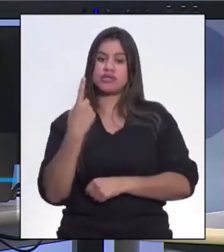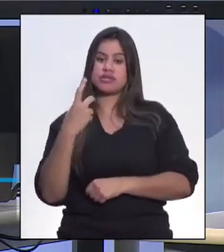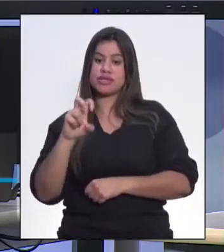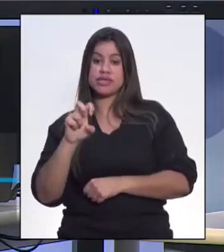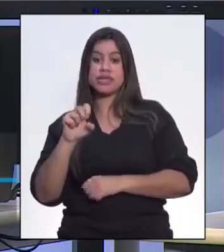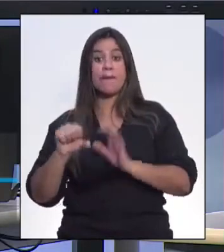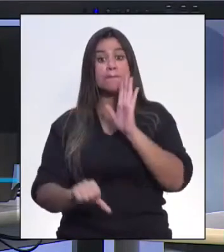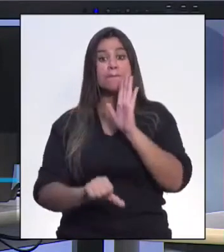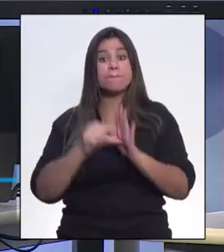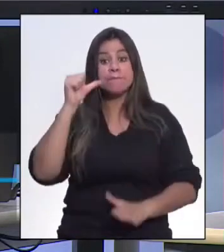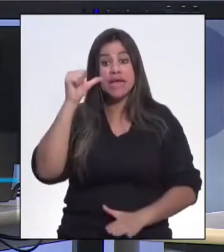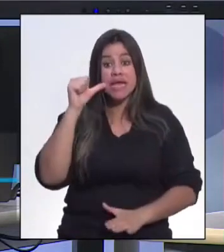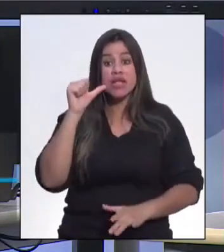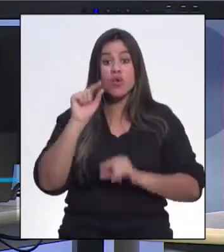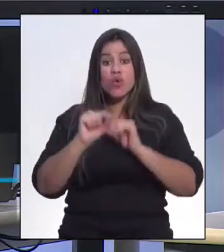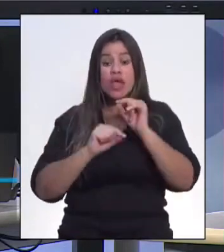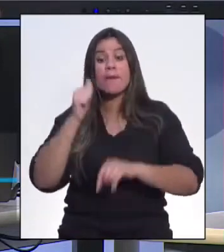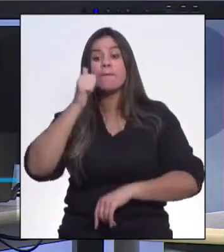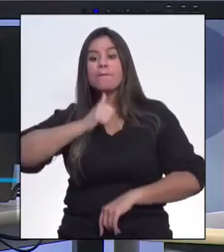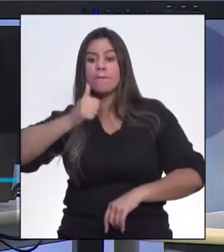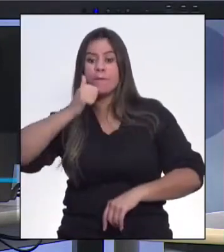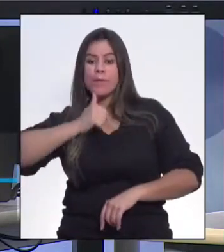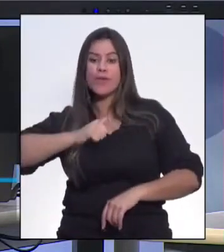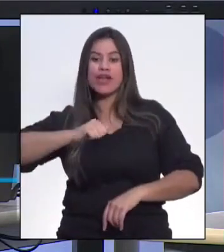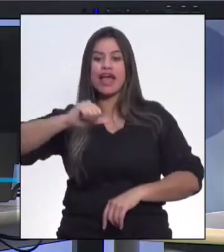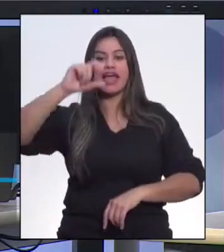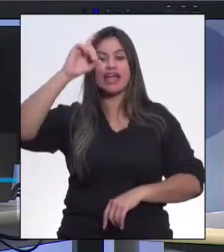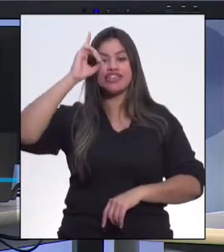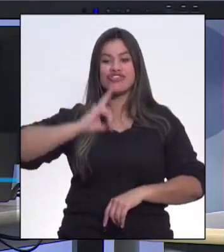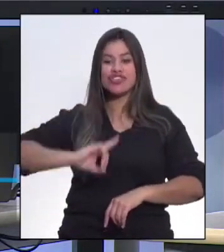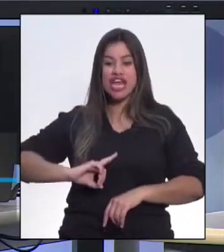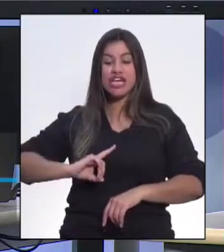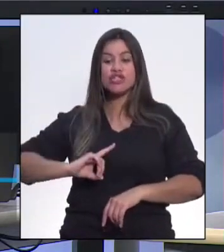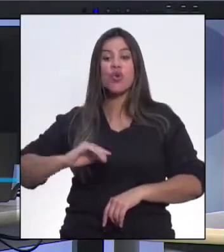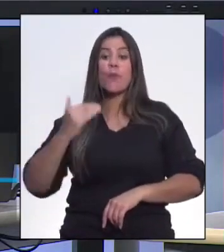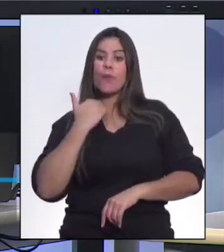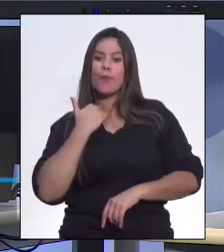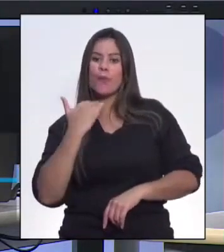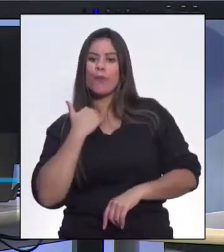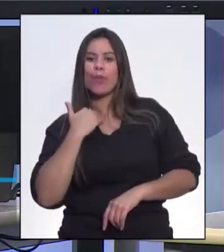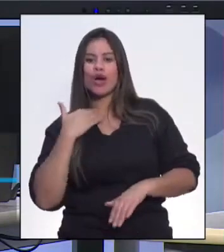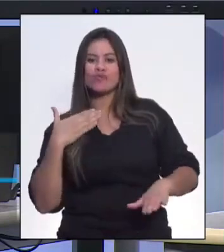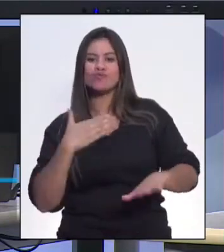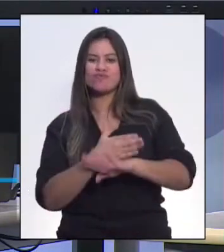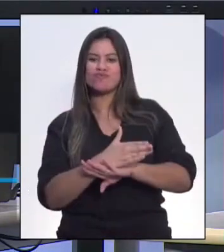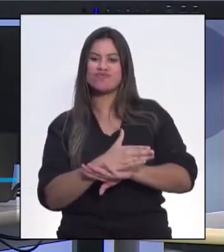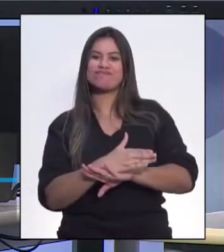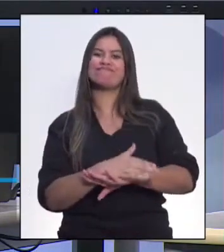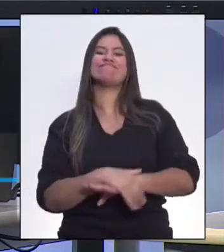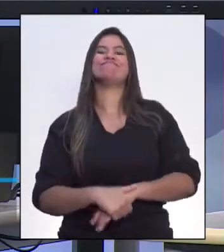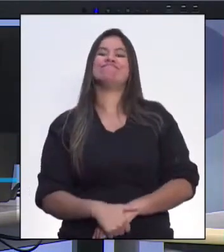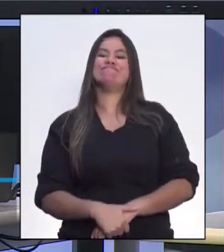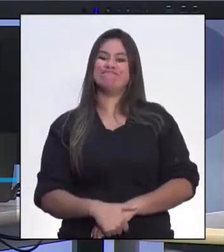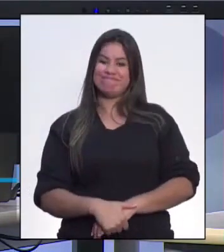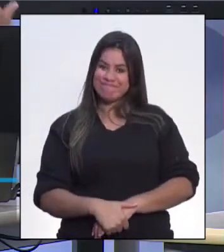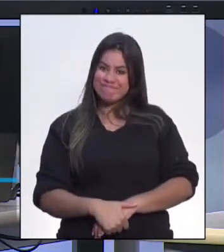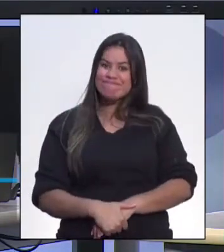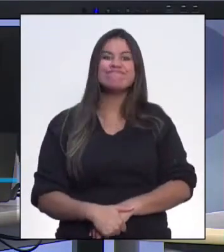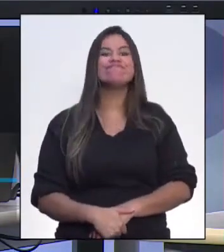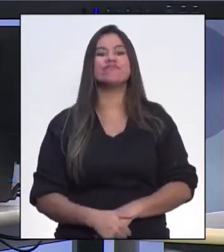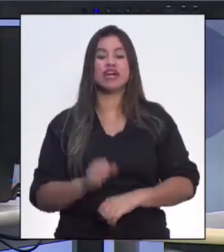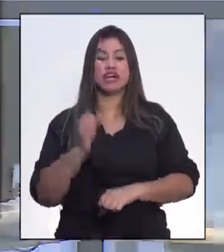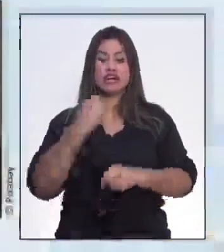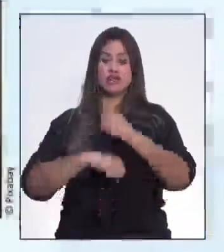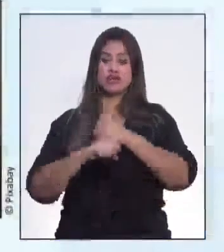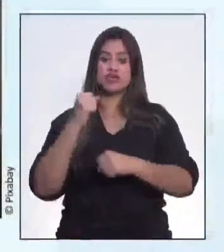mulher teve o direito à liberdade de abrir uma conta, por exemplo. Nós estamos aqui em